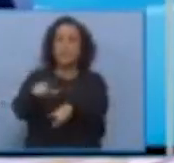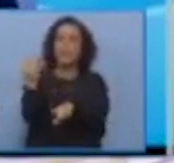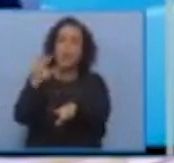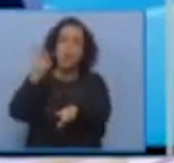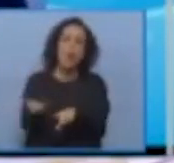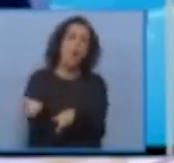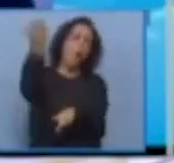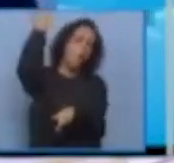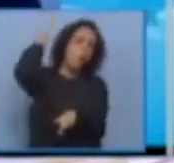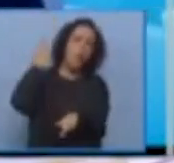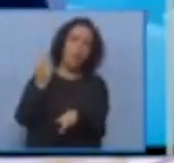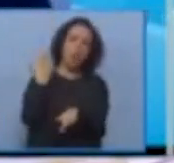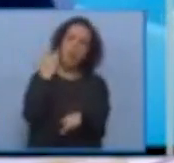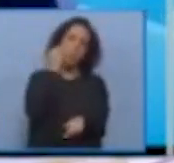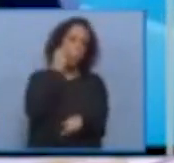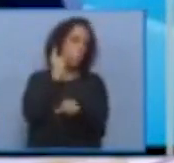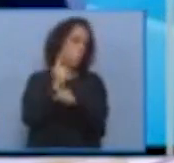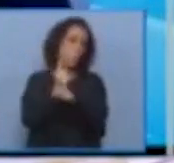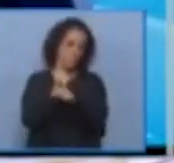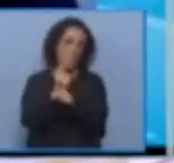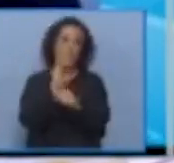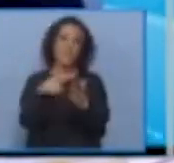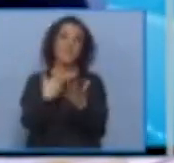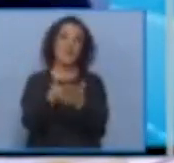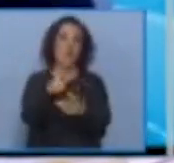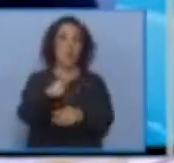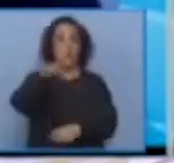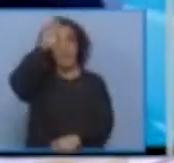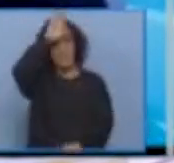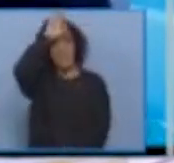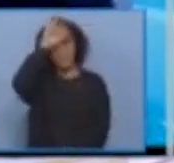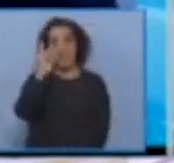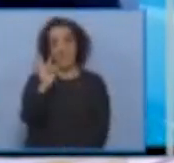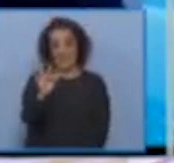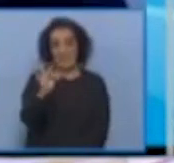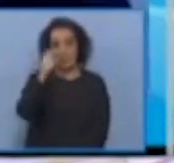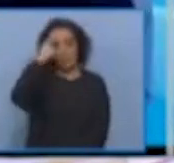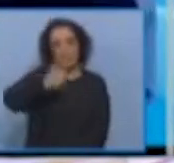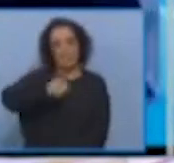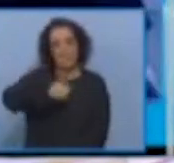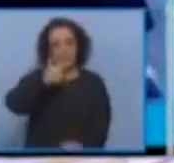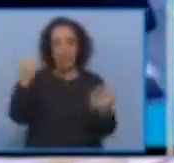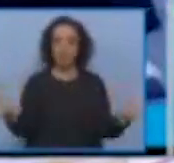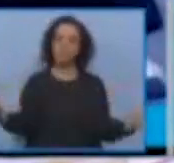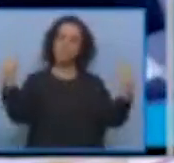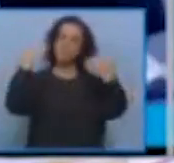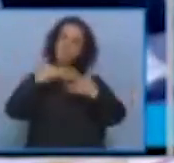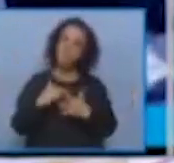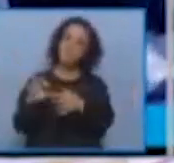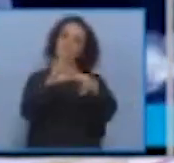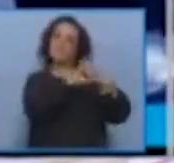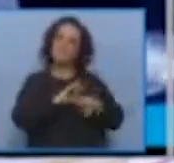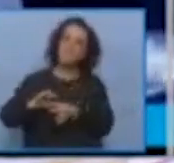ocorrido esses pecados gravíssimos. E, portanto, o que faz o Papa Francisco é reunir em comunhão todos